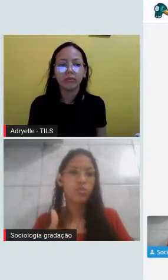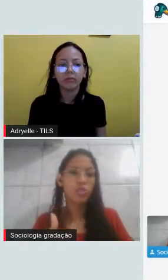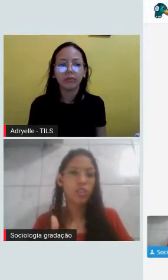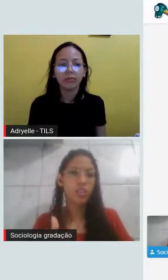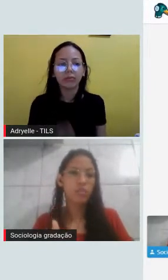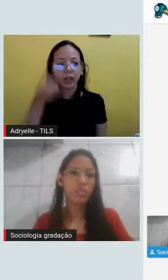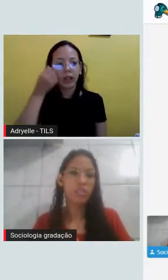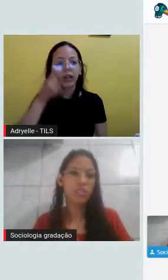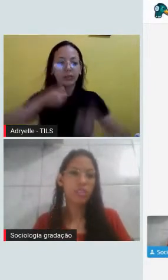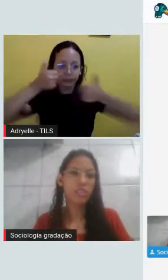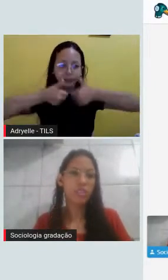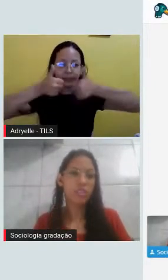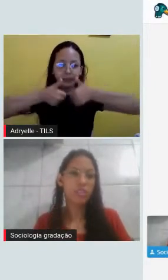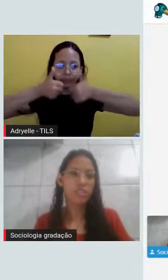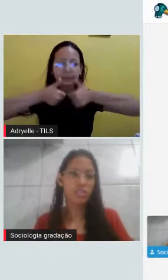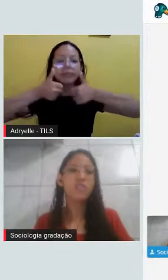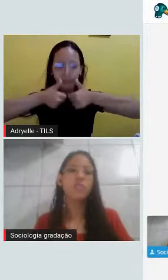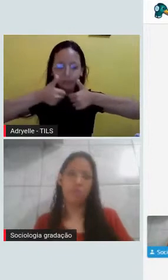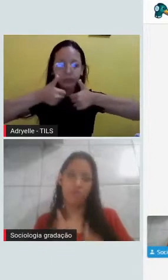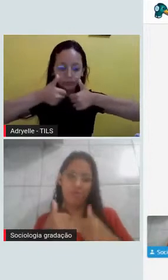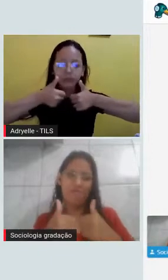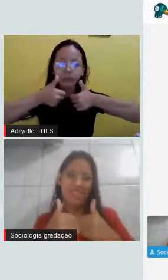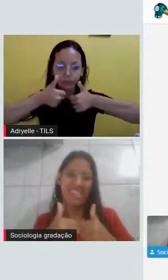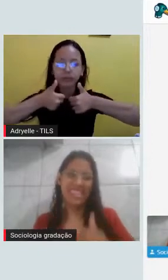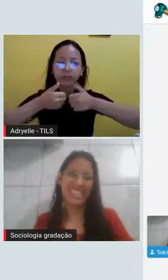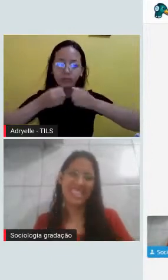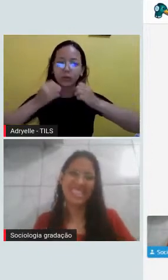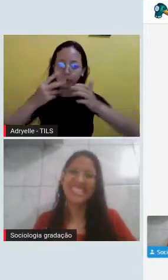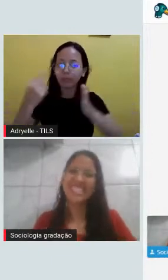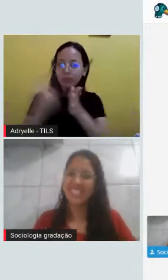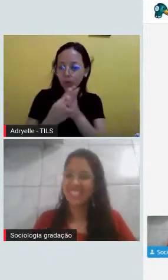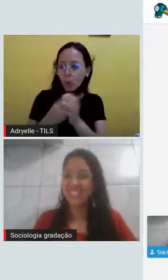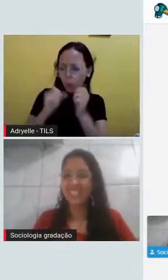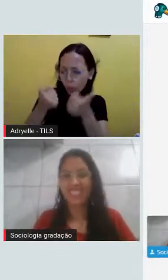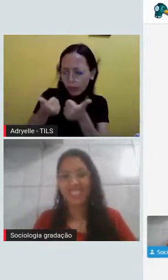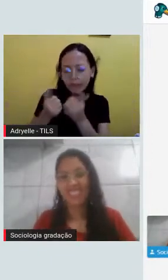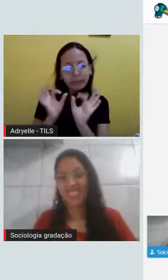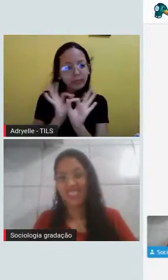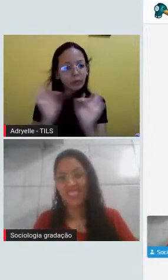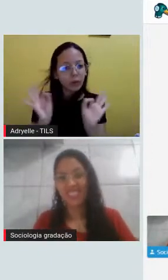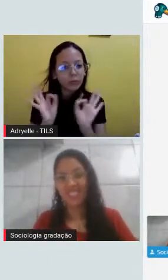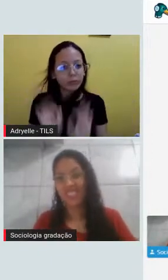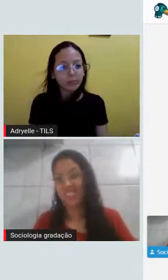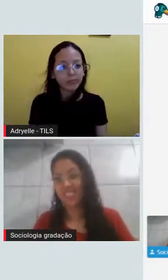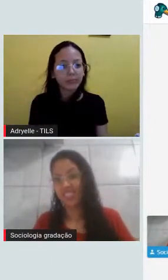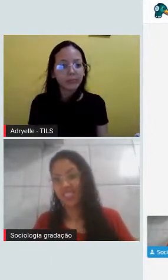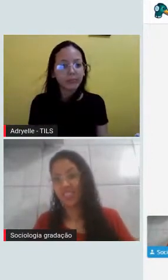Adriele, tudo ok para fazer a... Obrigada.